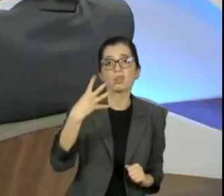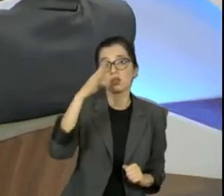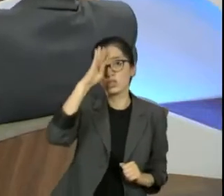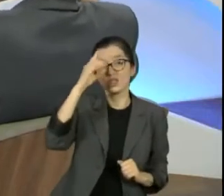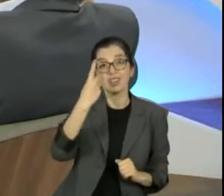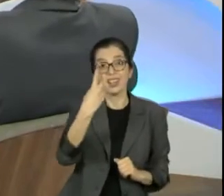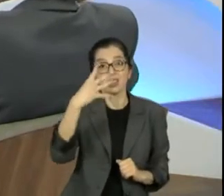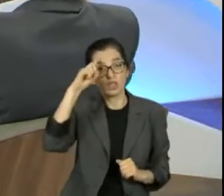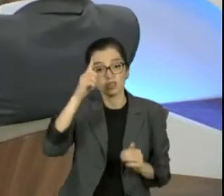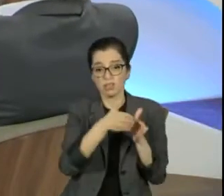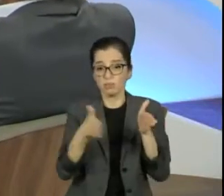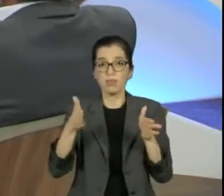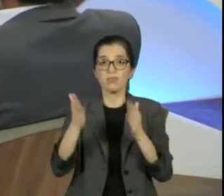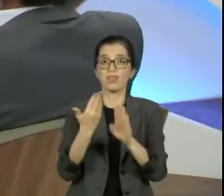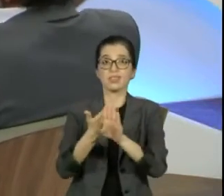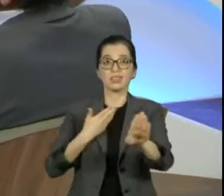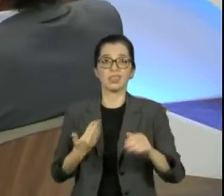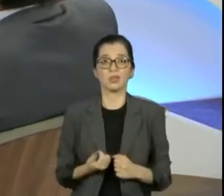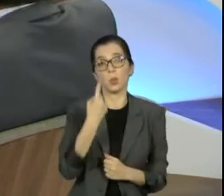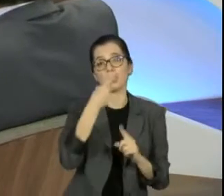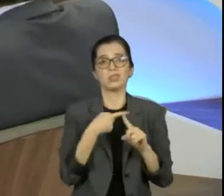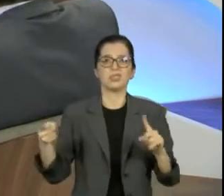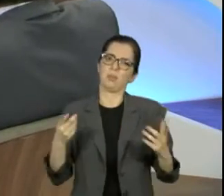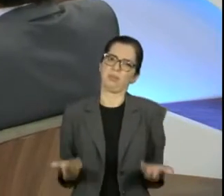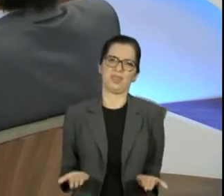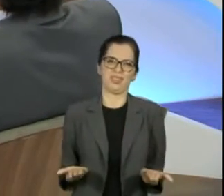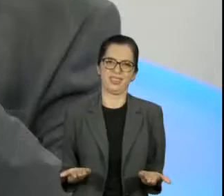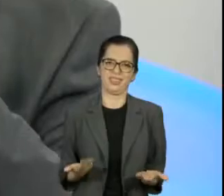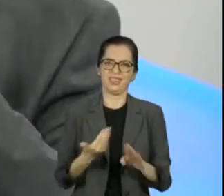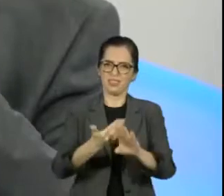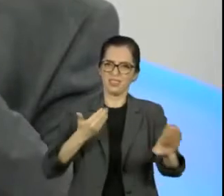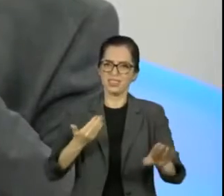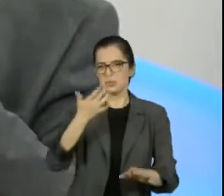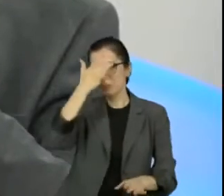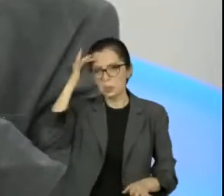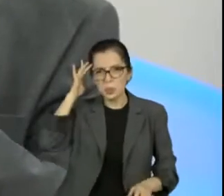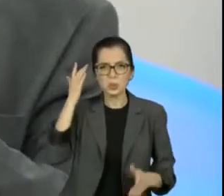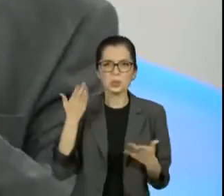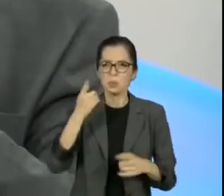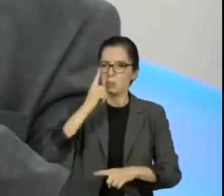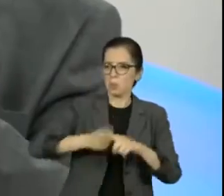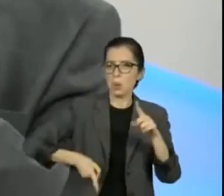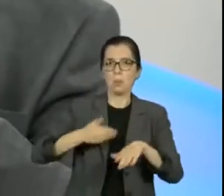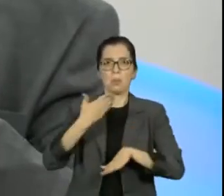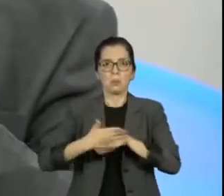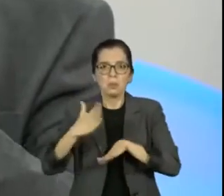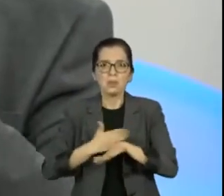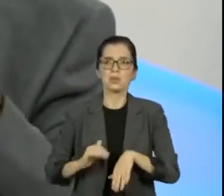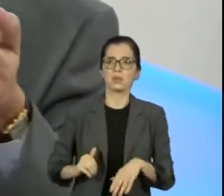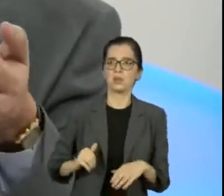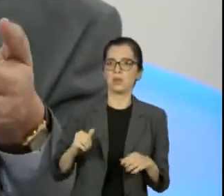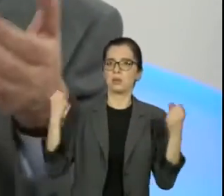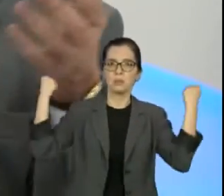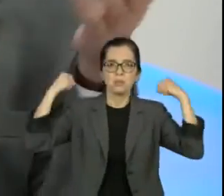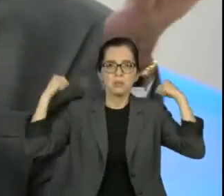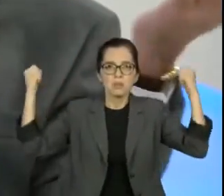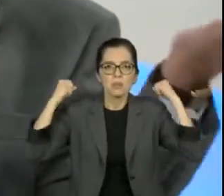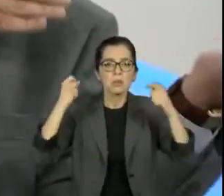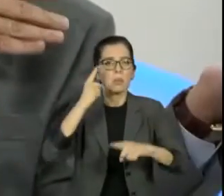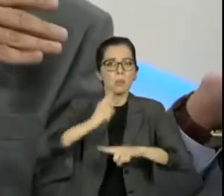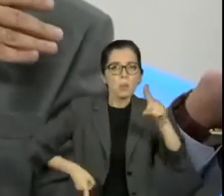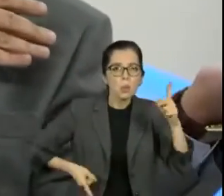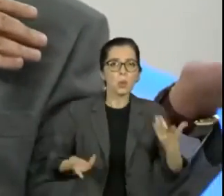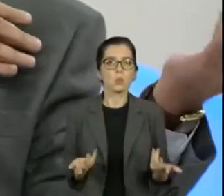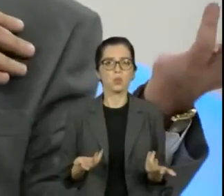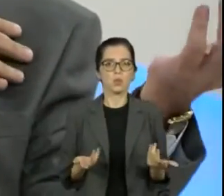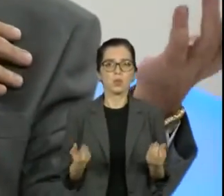ficar 2 semanas sem 10 titulares que não treinam, não fazem parte física, e quando voltar é mais